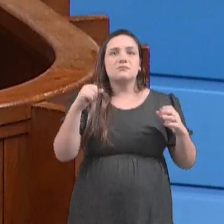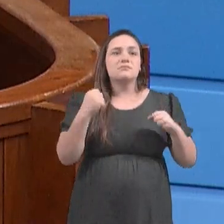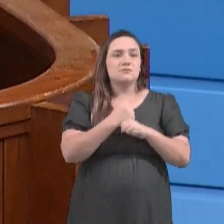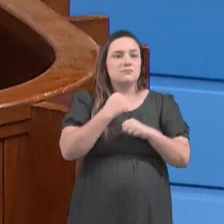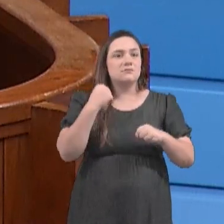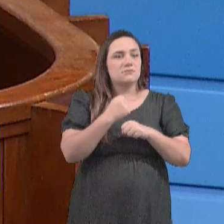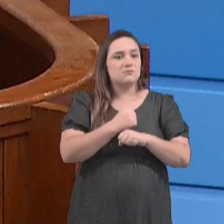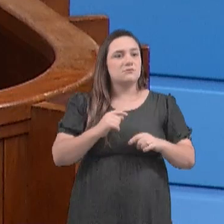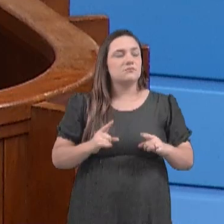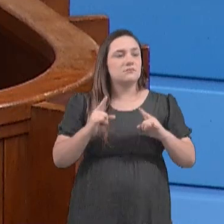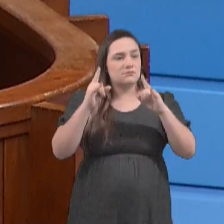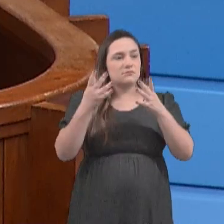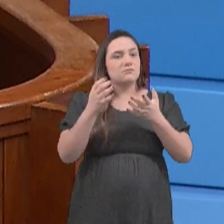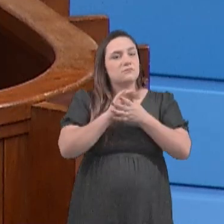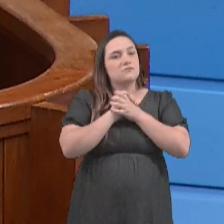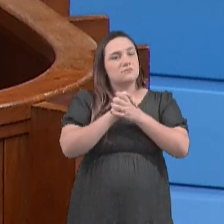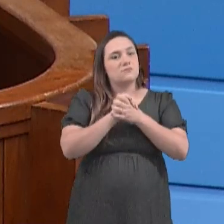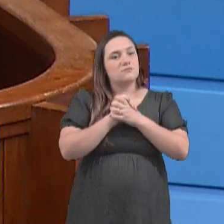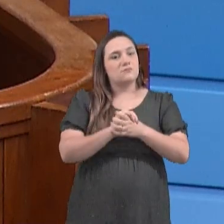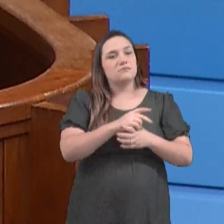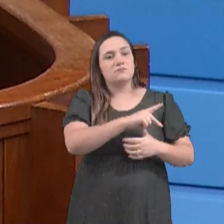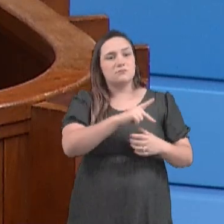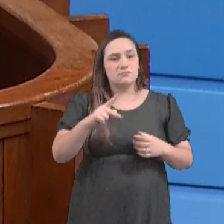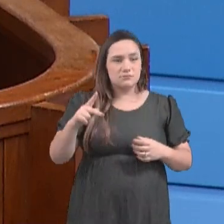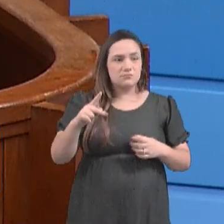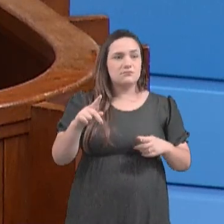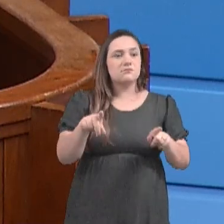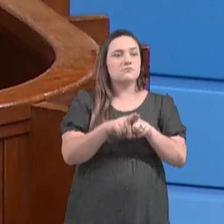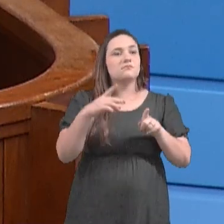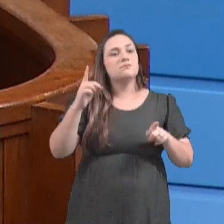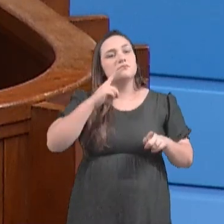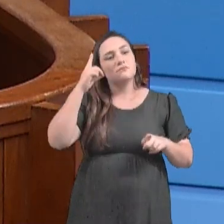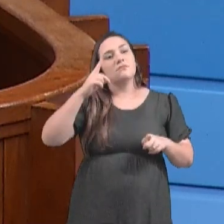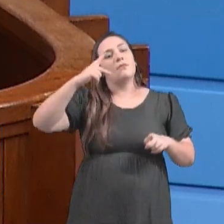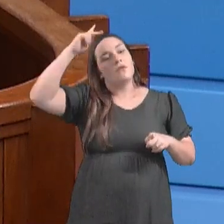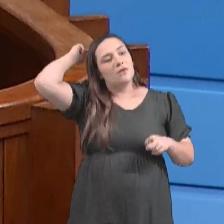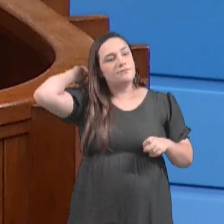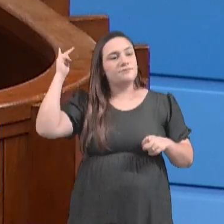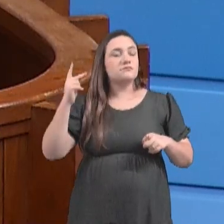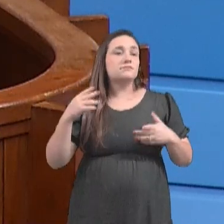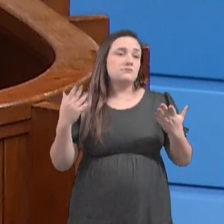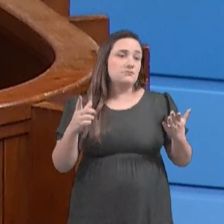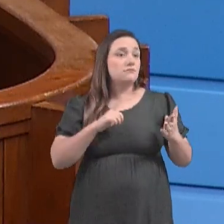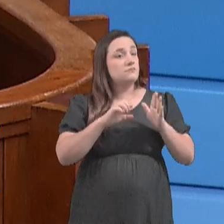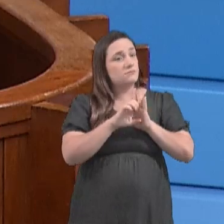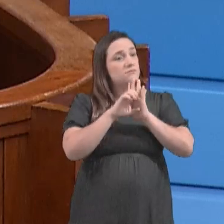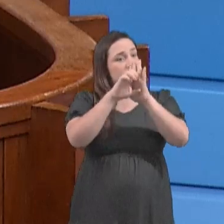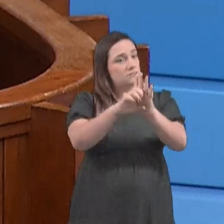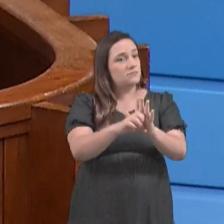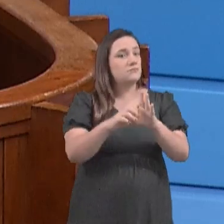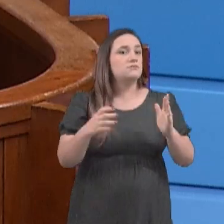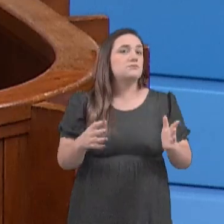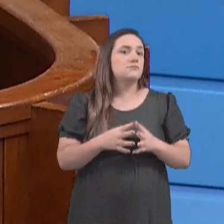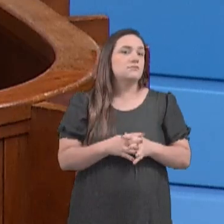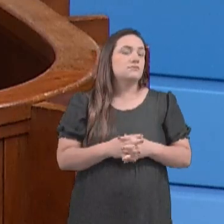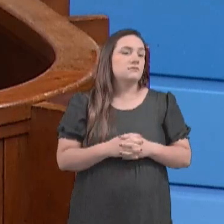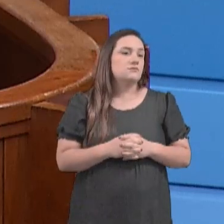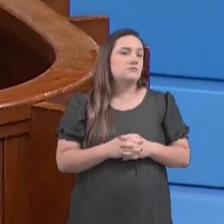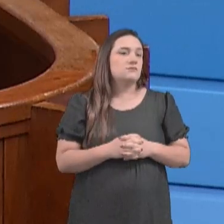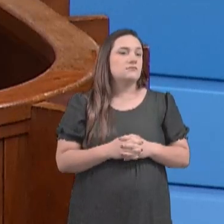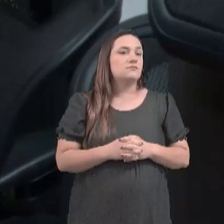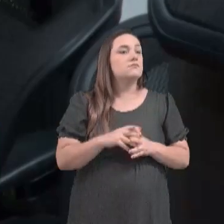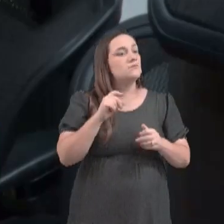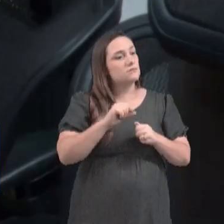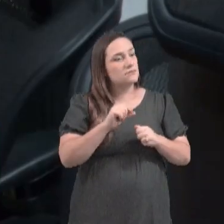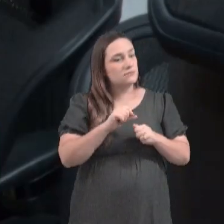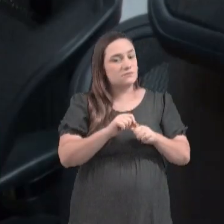o presidente e o deputado Paulo Correia, que é o primeiro secretário, que deram um exemplo, ao fazer aqui